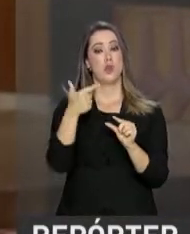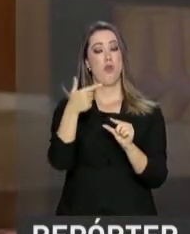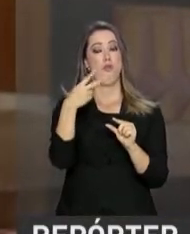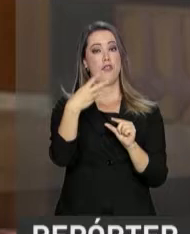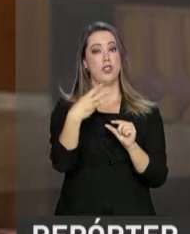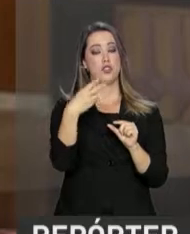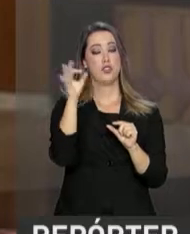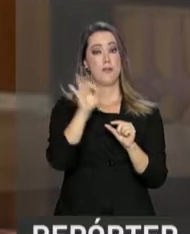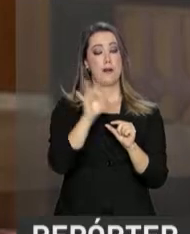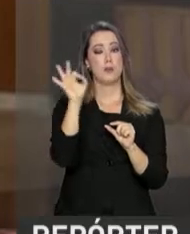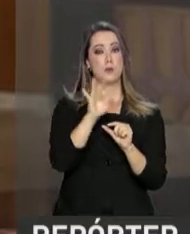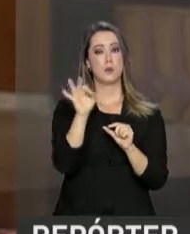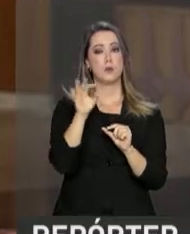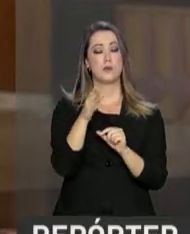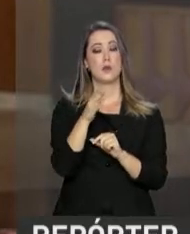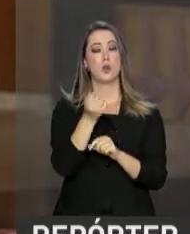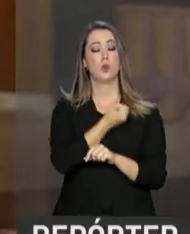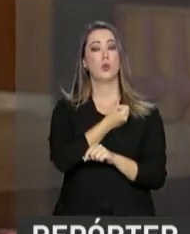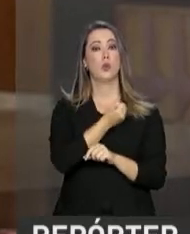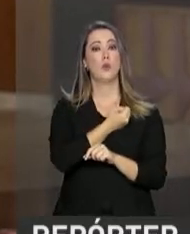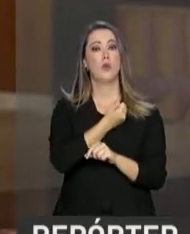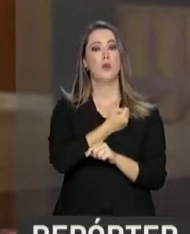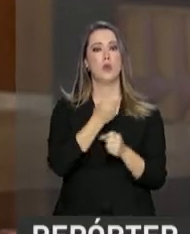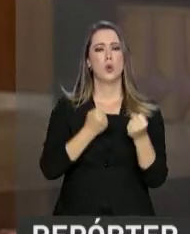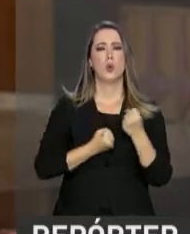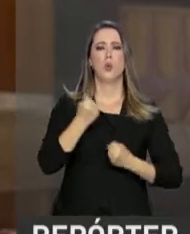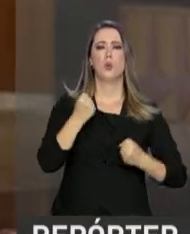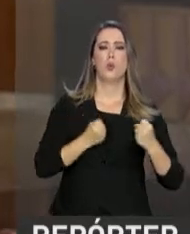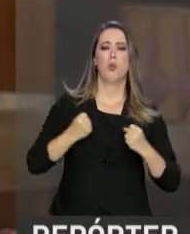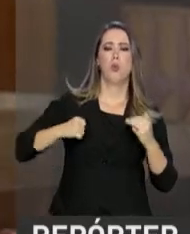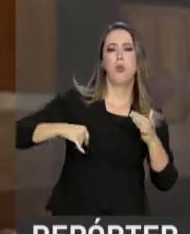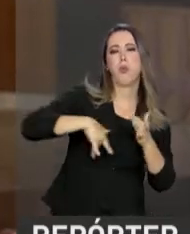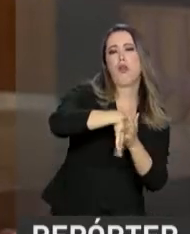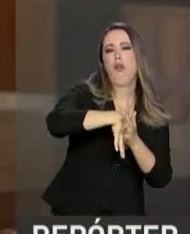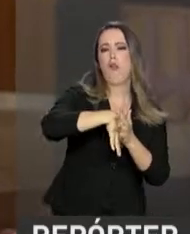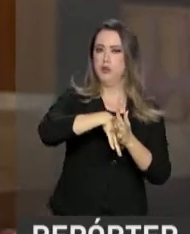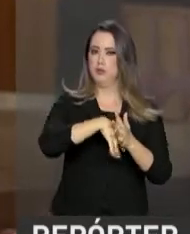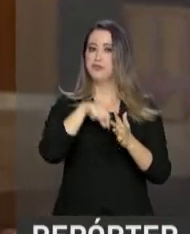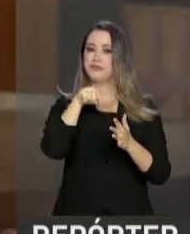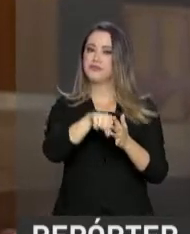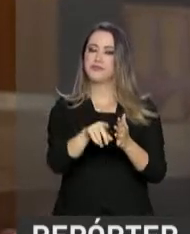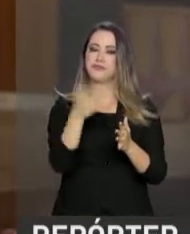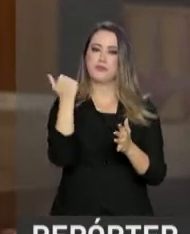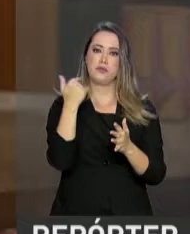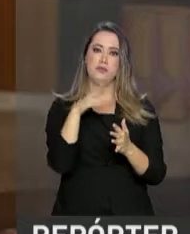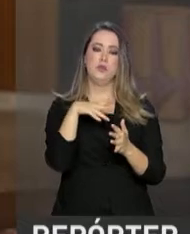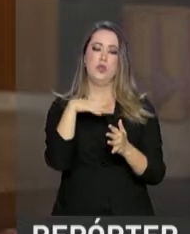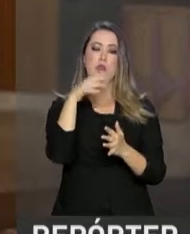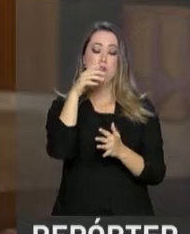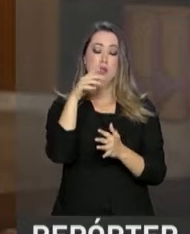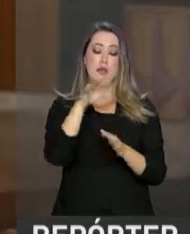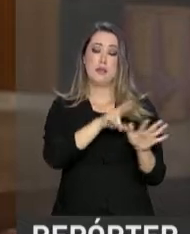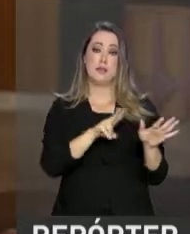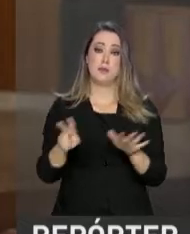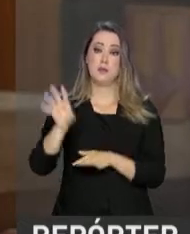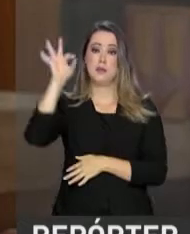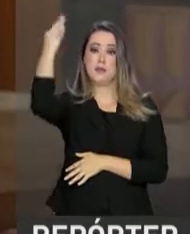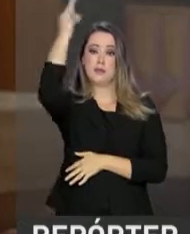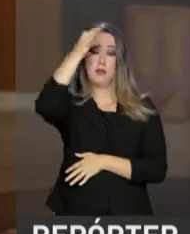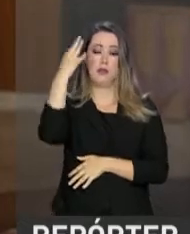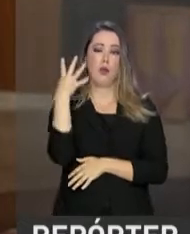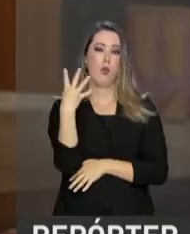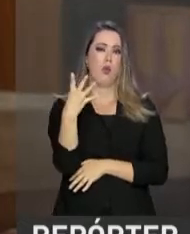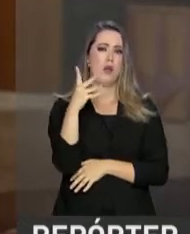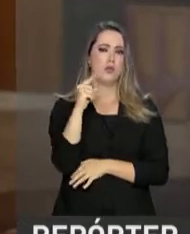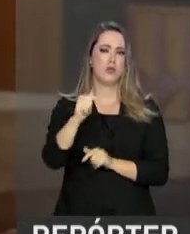no número de acidentes registrados nas rodovias federais do país no feriado da semana santa nos quatro dias